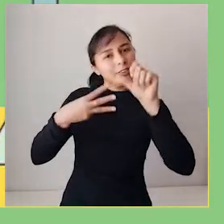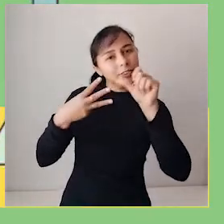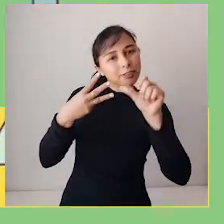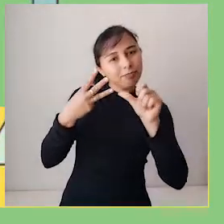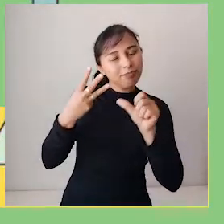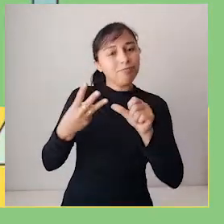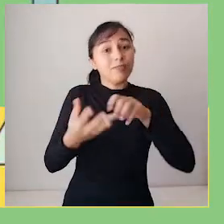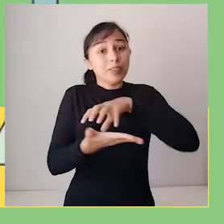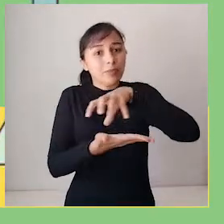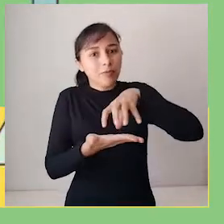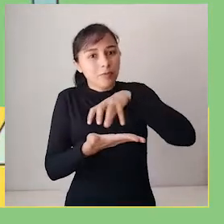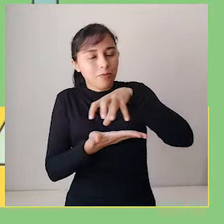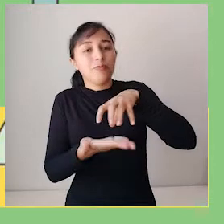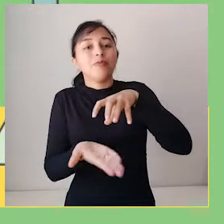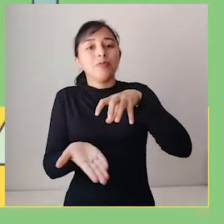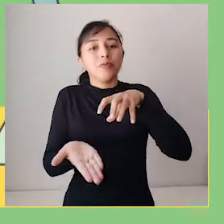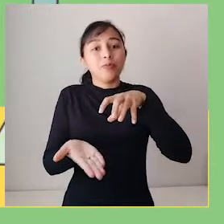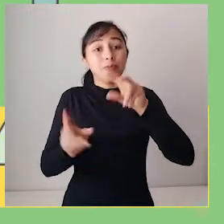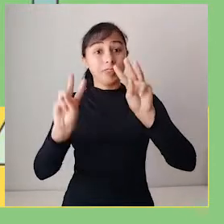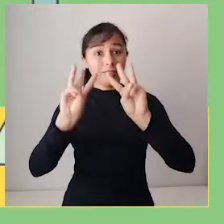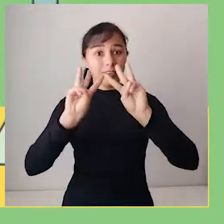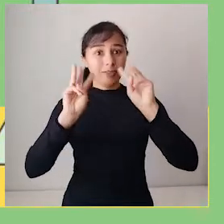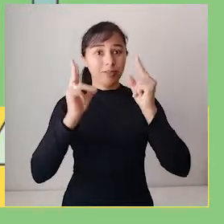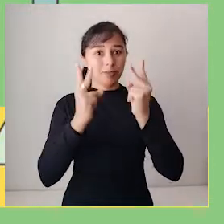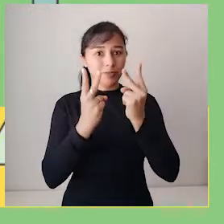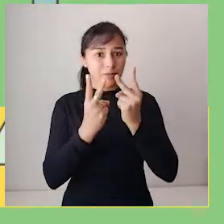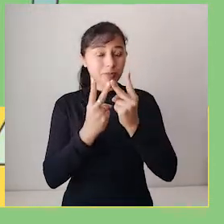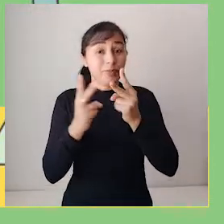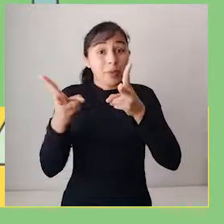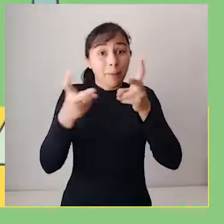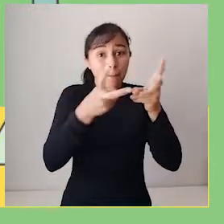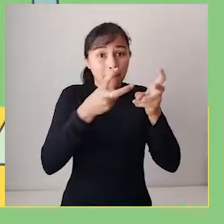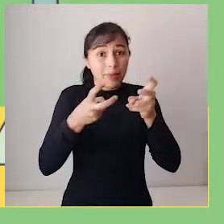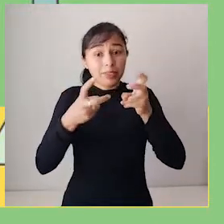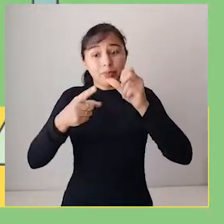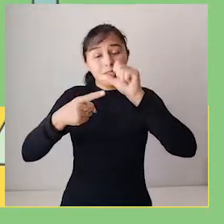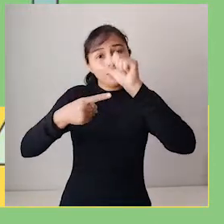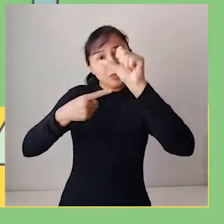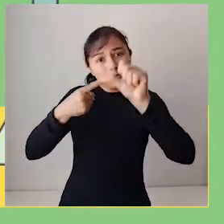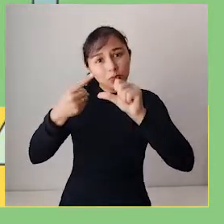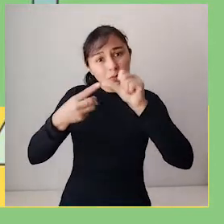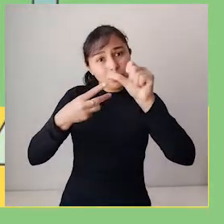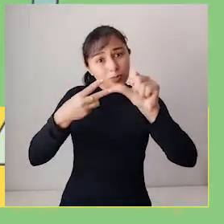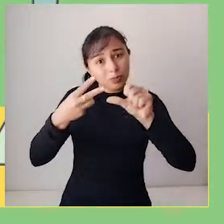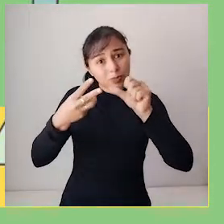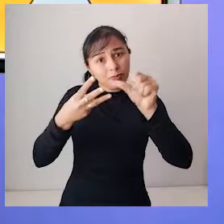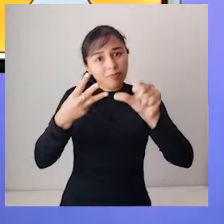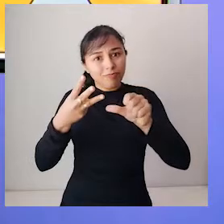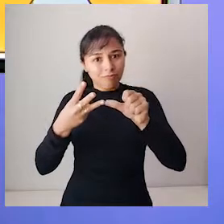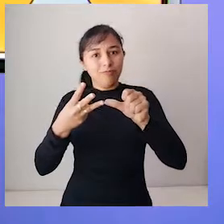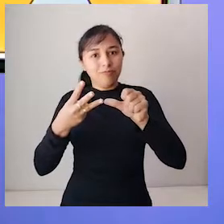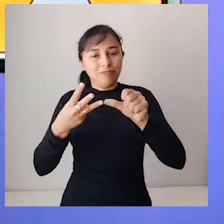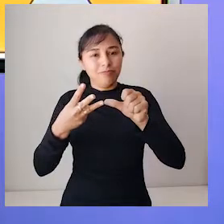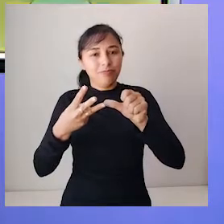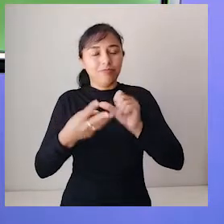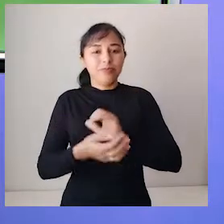os estados físicos da matéria, focando nas mudanças desses estados